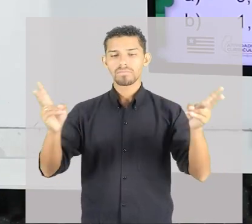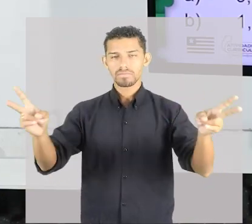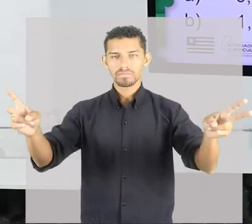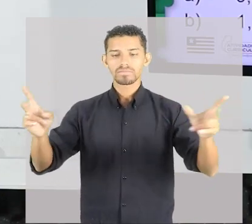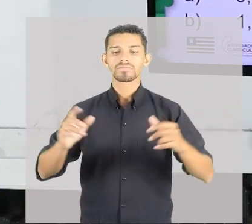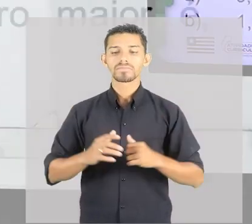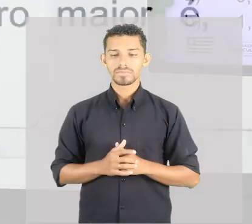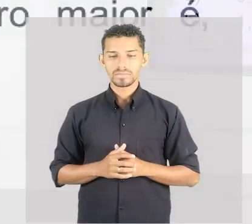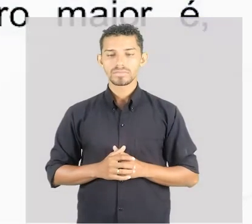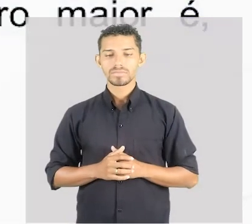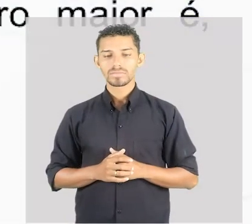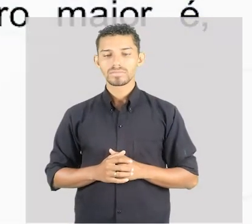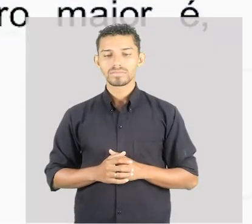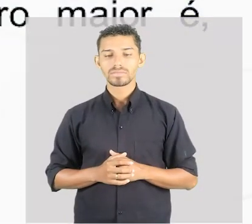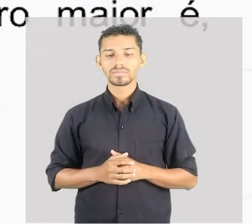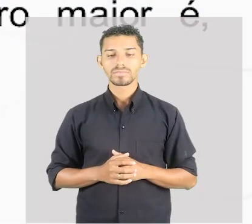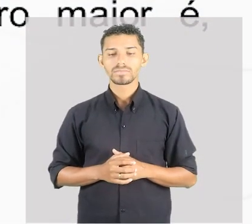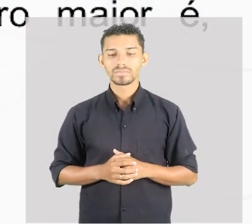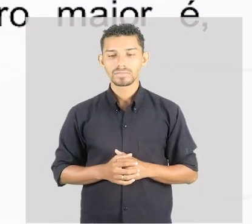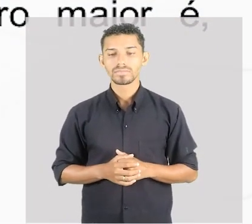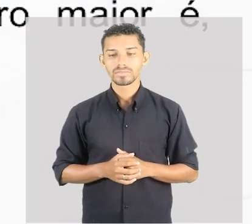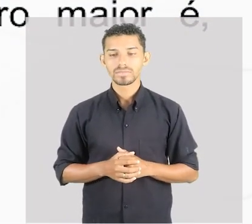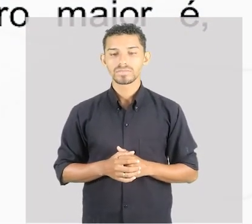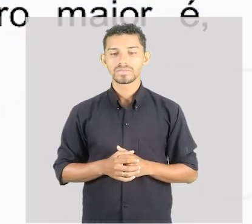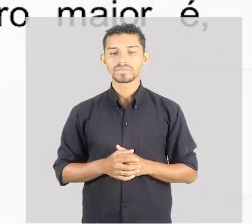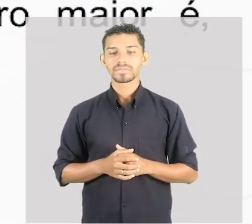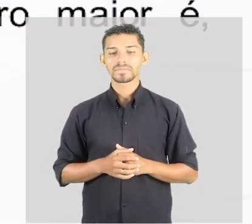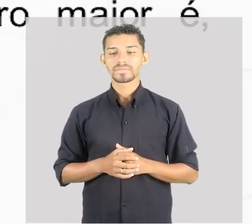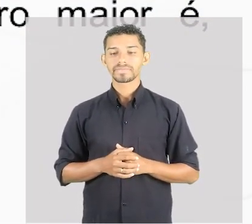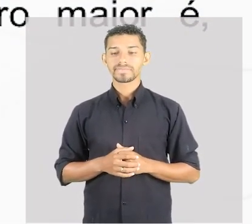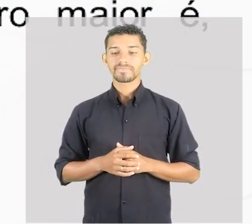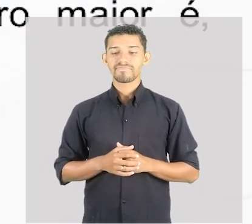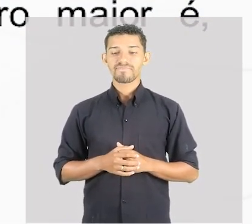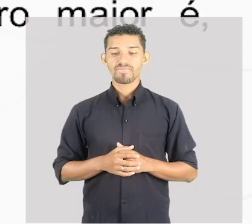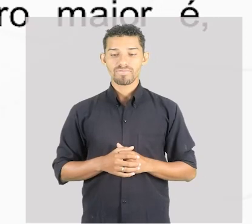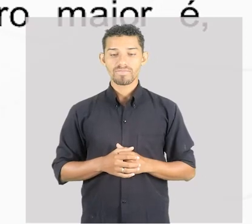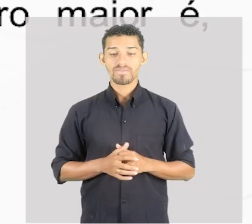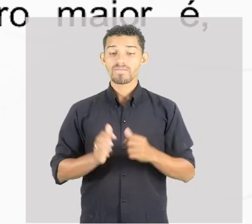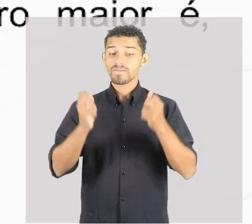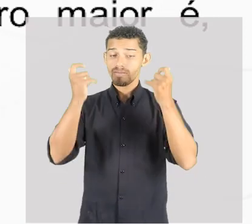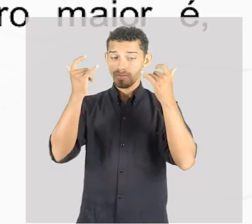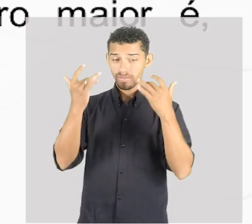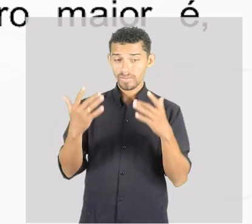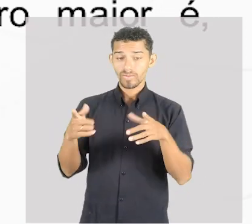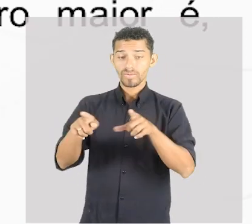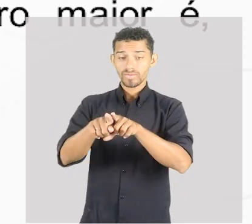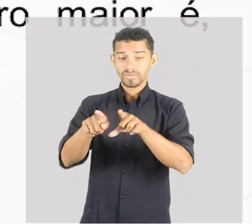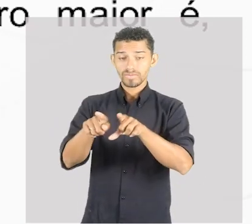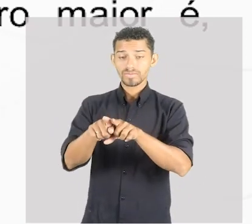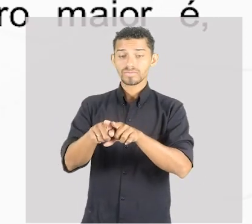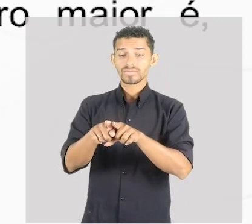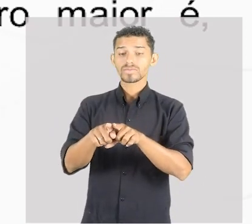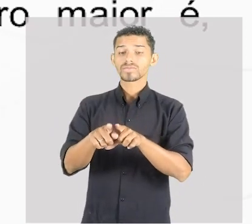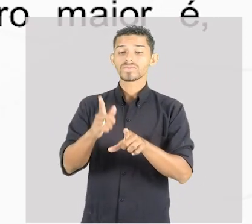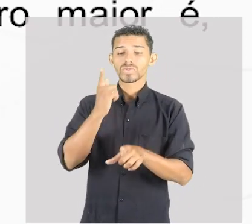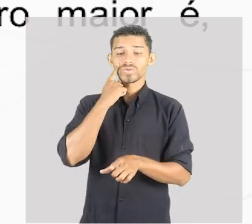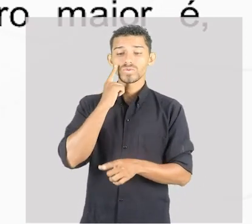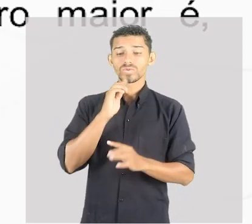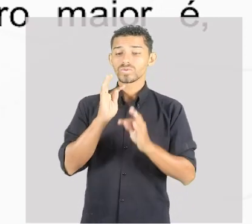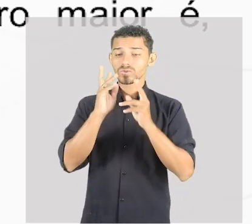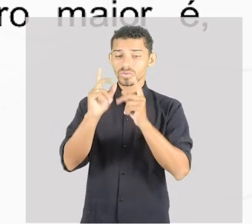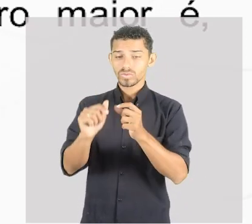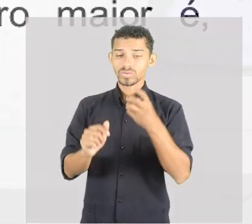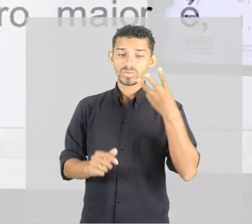filé E ele fala para mim que todo oxigênio em um cilindro de capacidade de 30 l então eu tenho